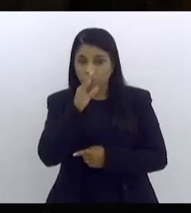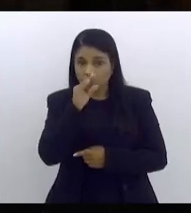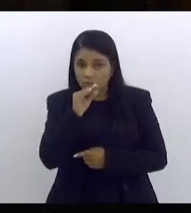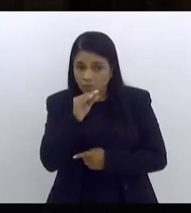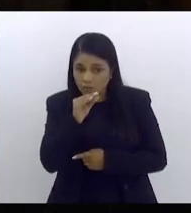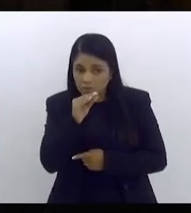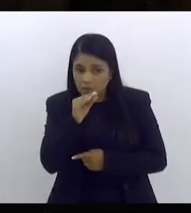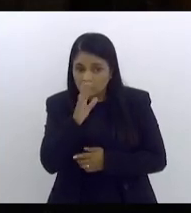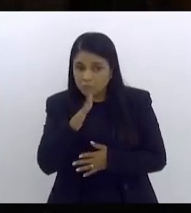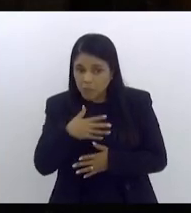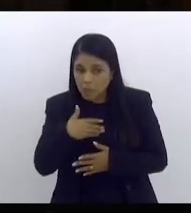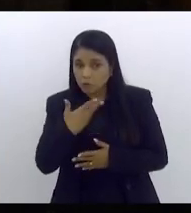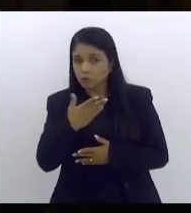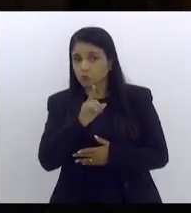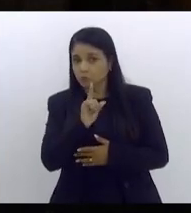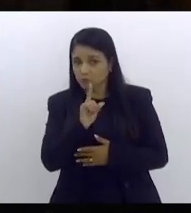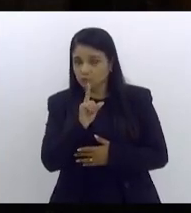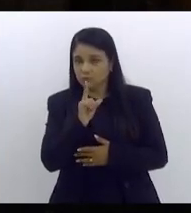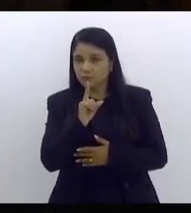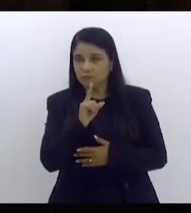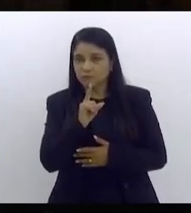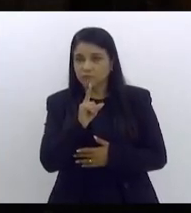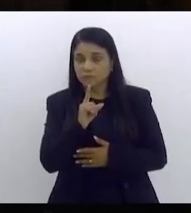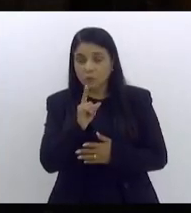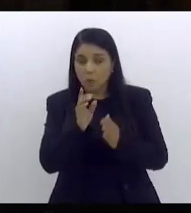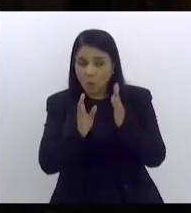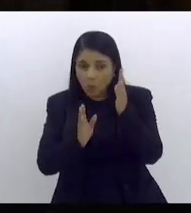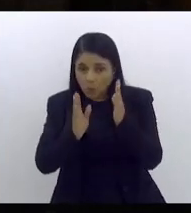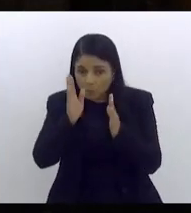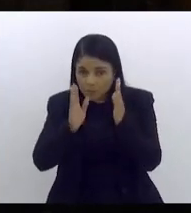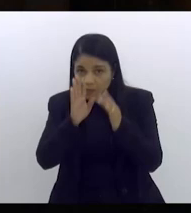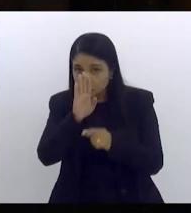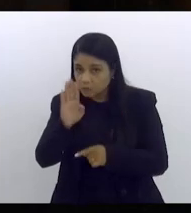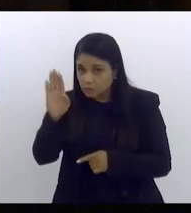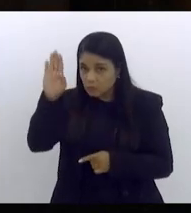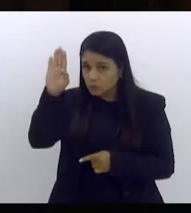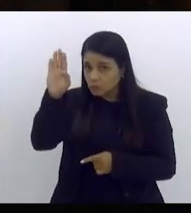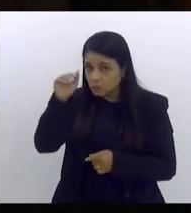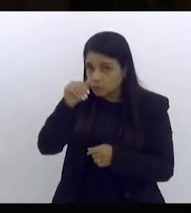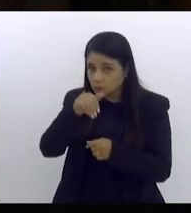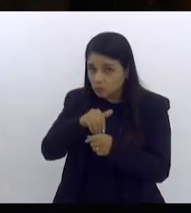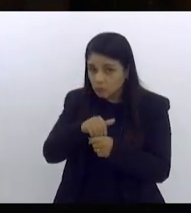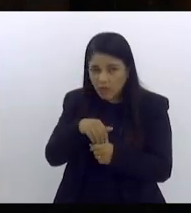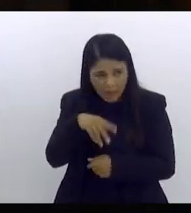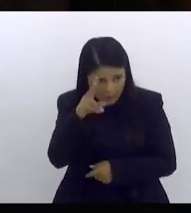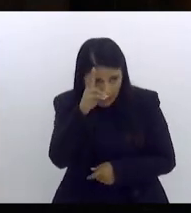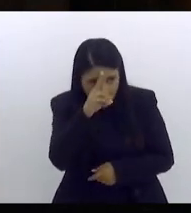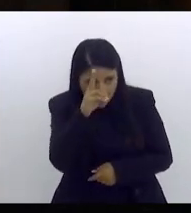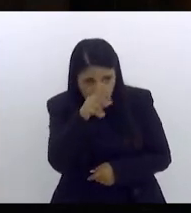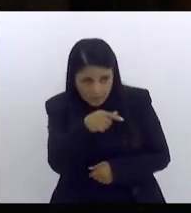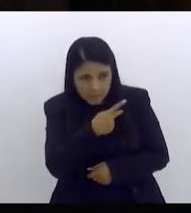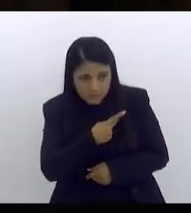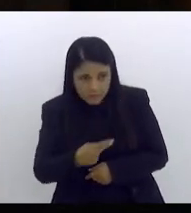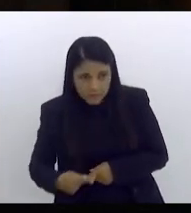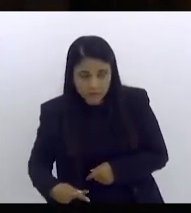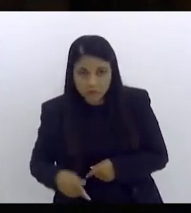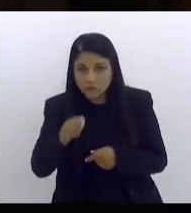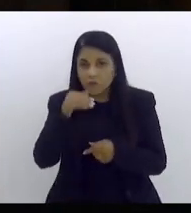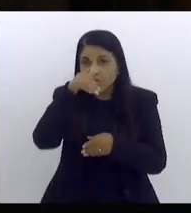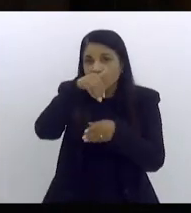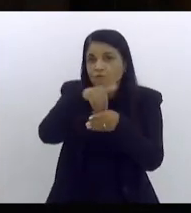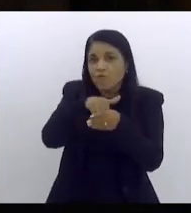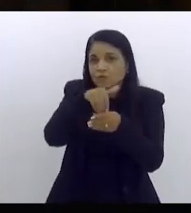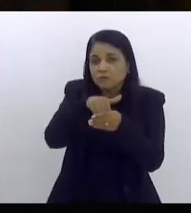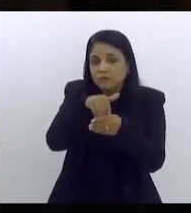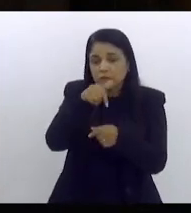se assustar. No período eleitoral, não sei se o senhor se lembra, aquela votação que